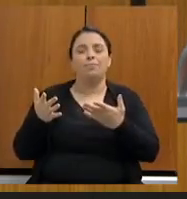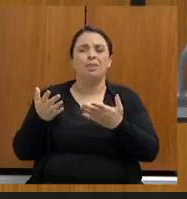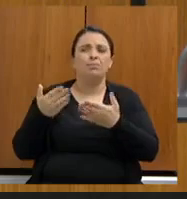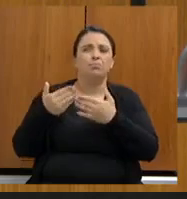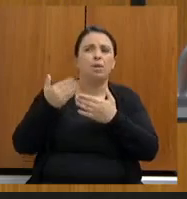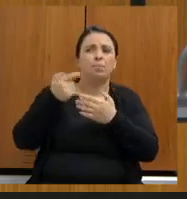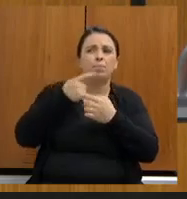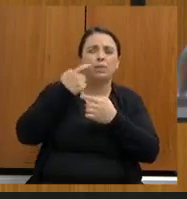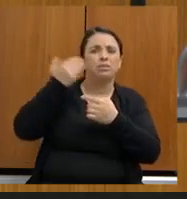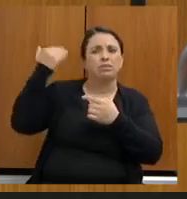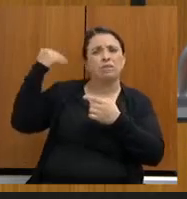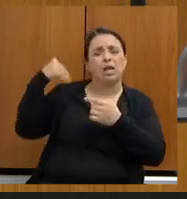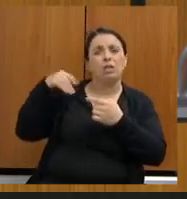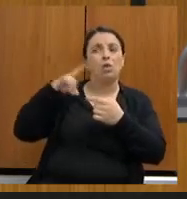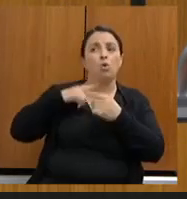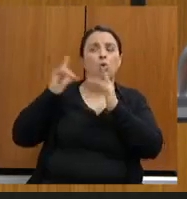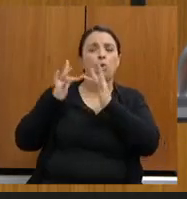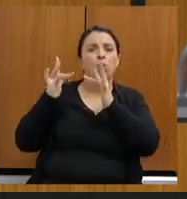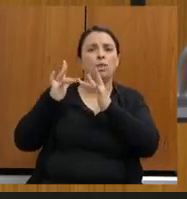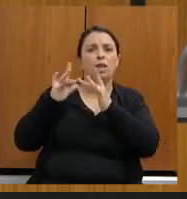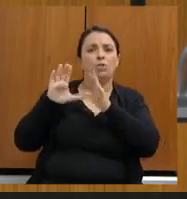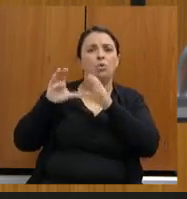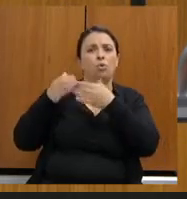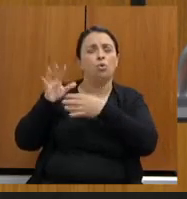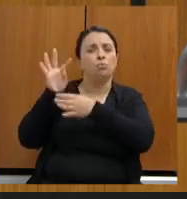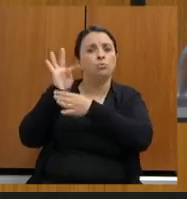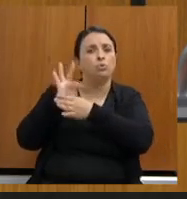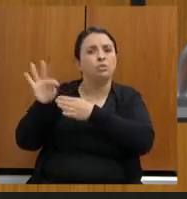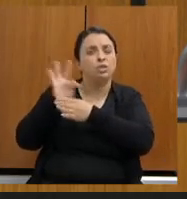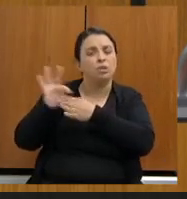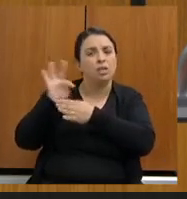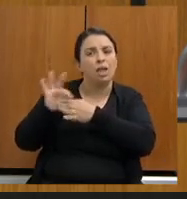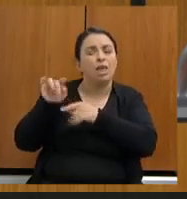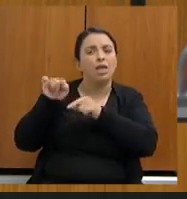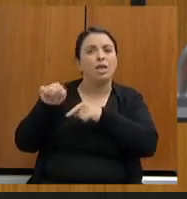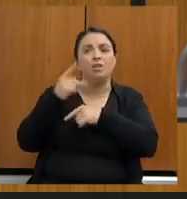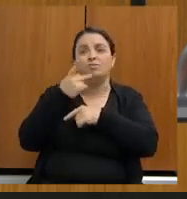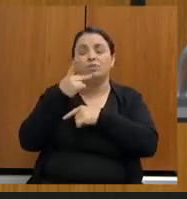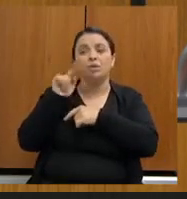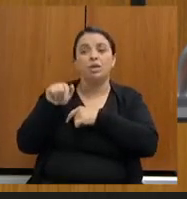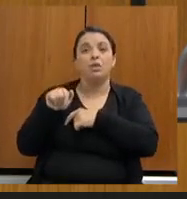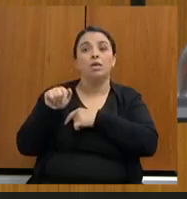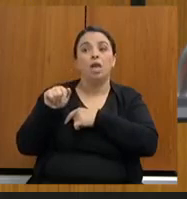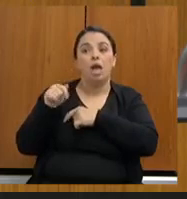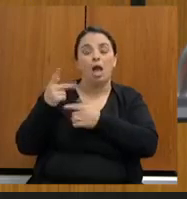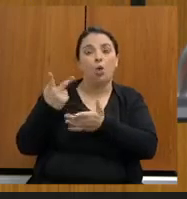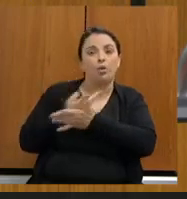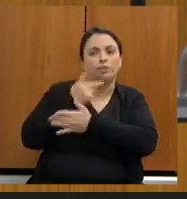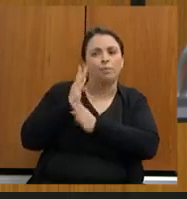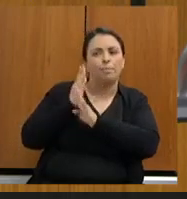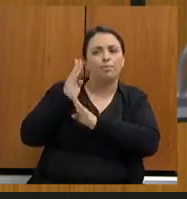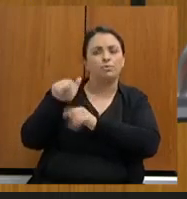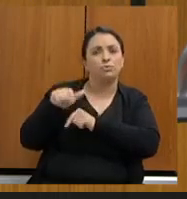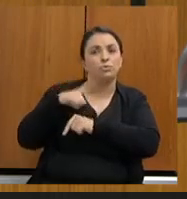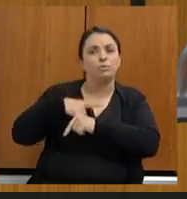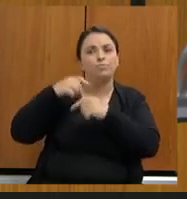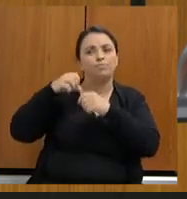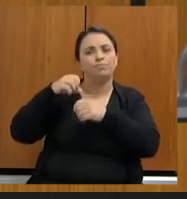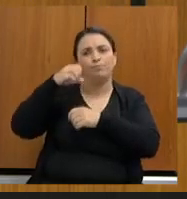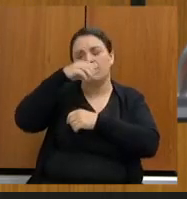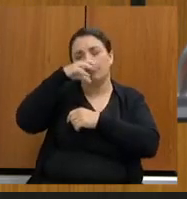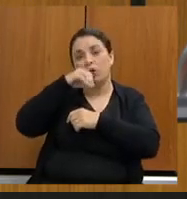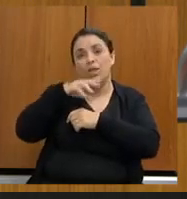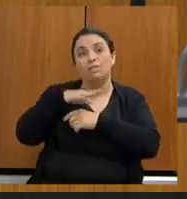contato com o pessoal do Conselho Tutelar e o que que eles fazem chama a polícia imediatamente para ter um apoio né